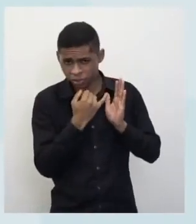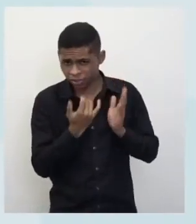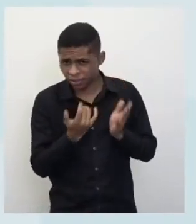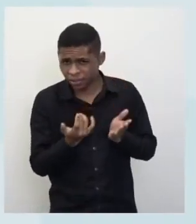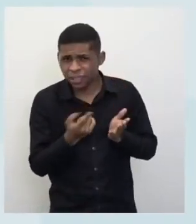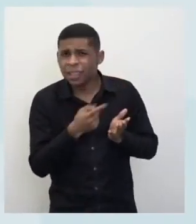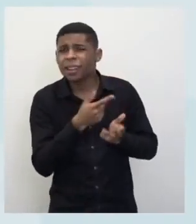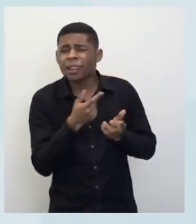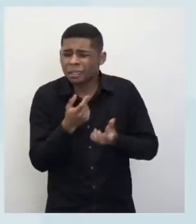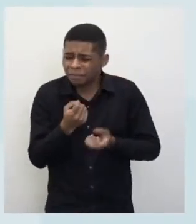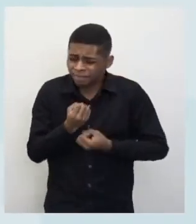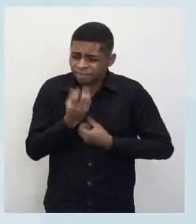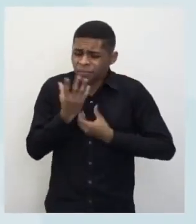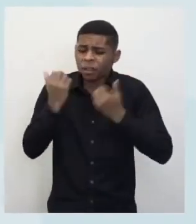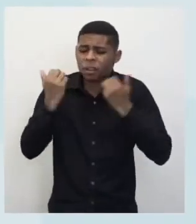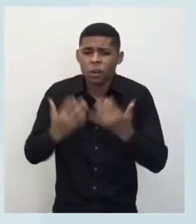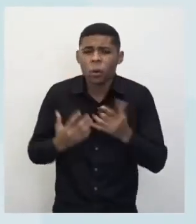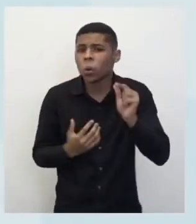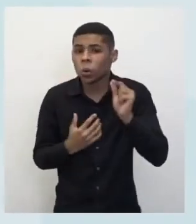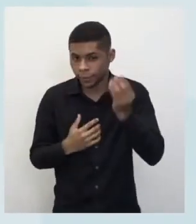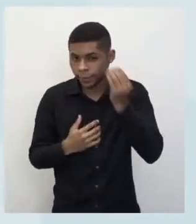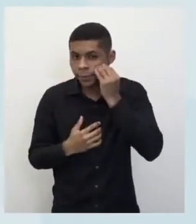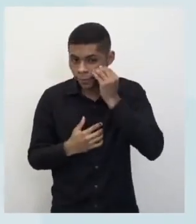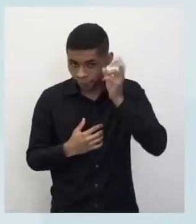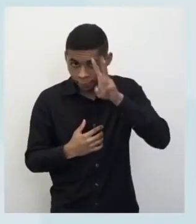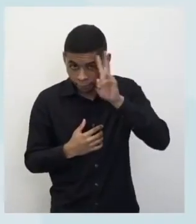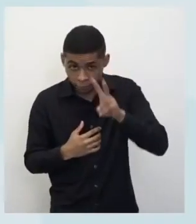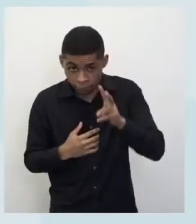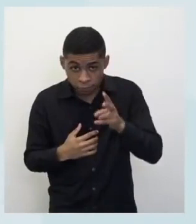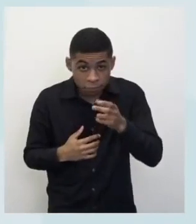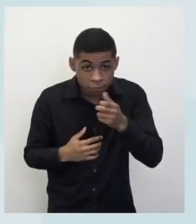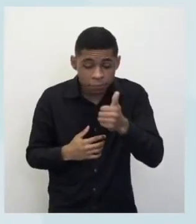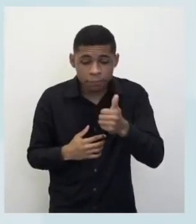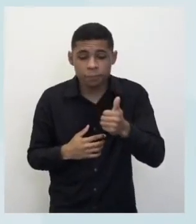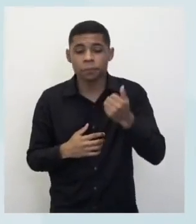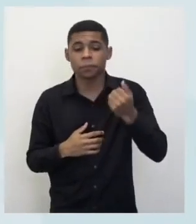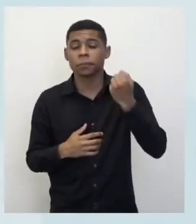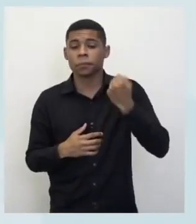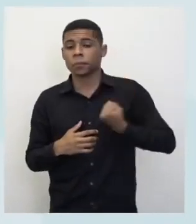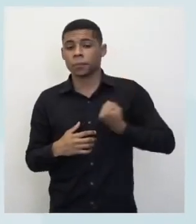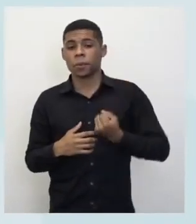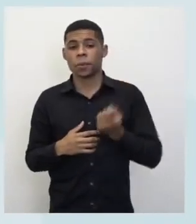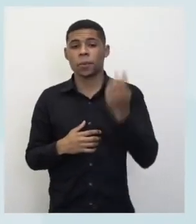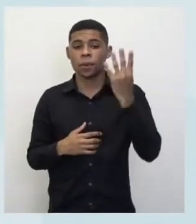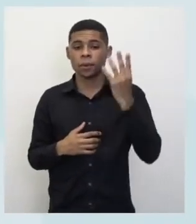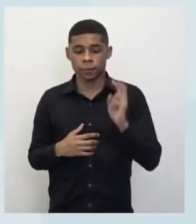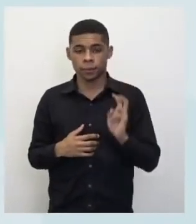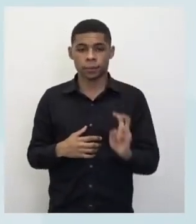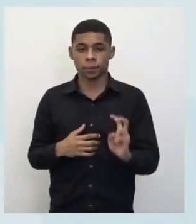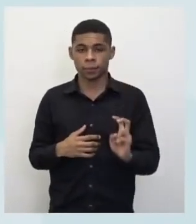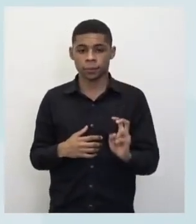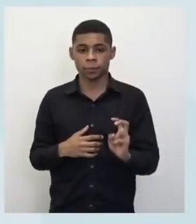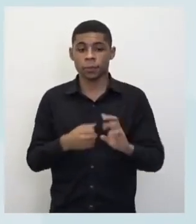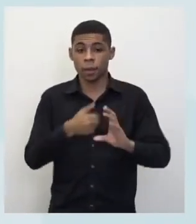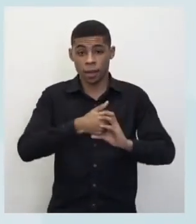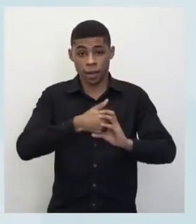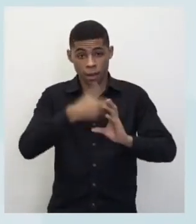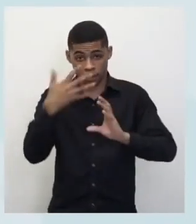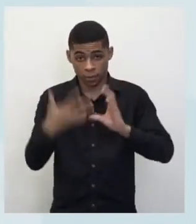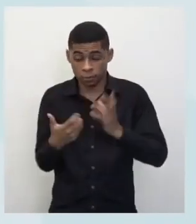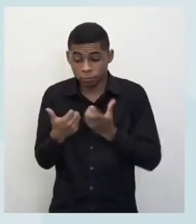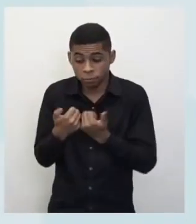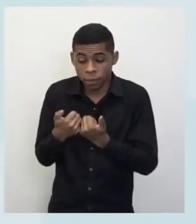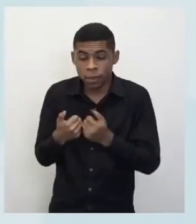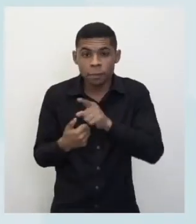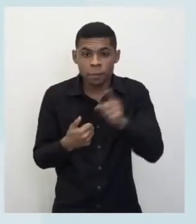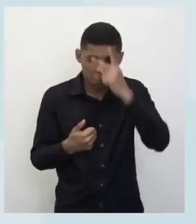falando? Vamos tentar relembrar aí, então, questões 4 e 5. Primeiro, características de um bom game,